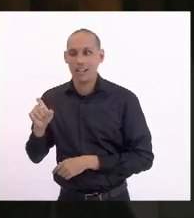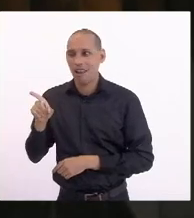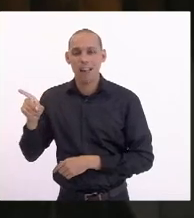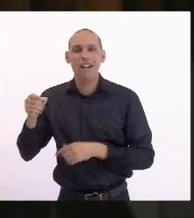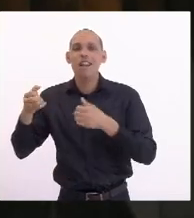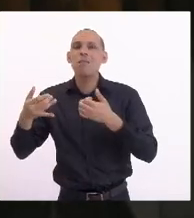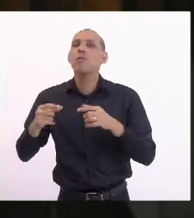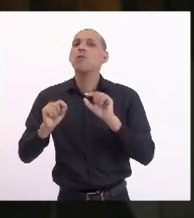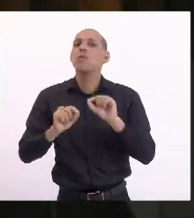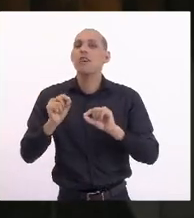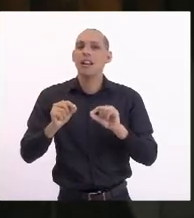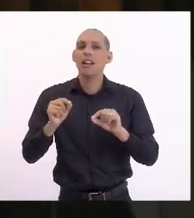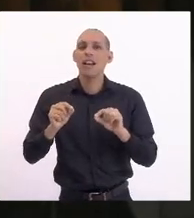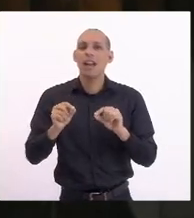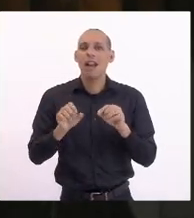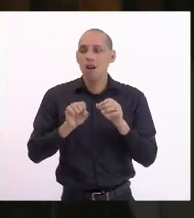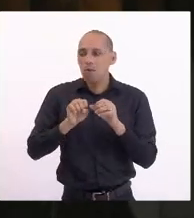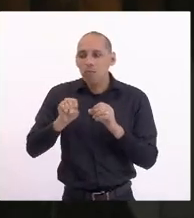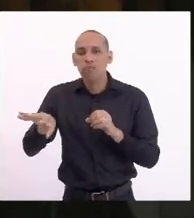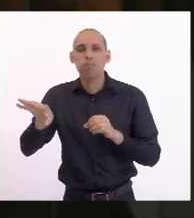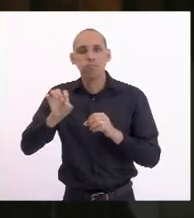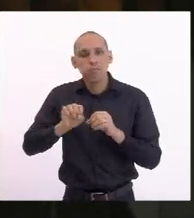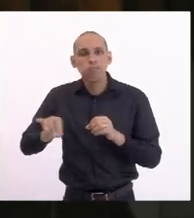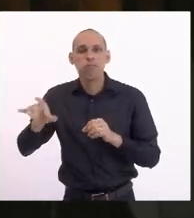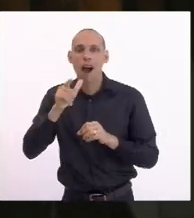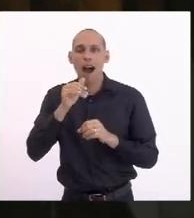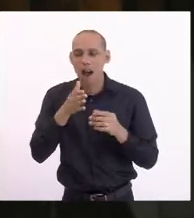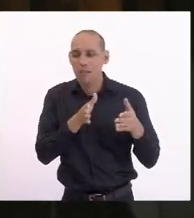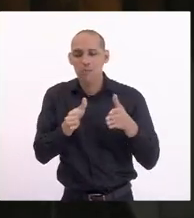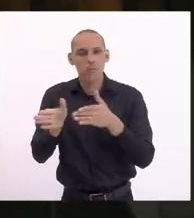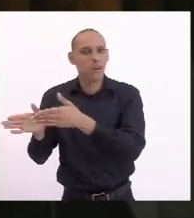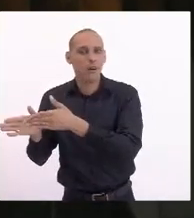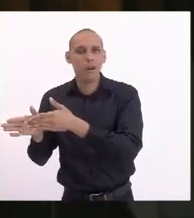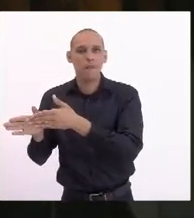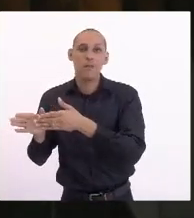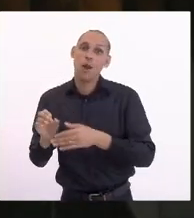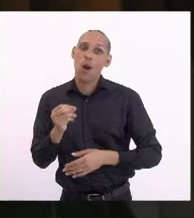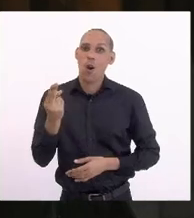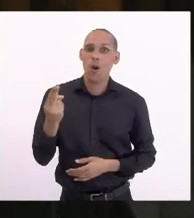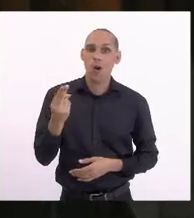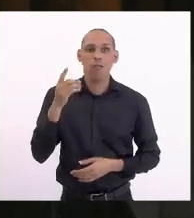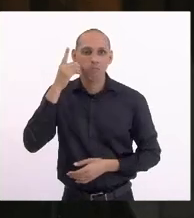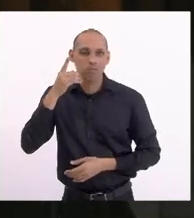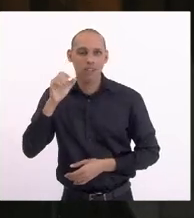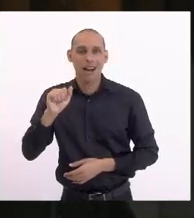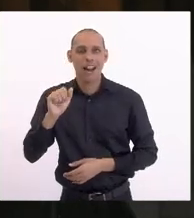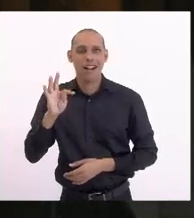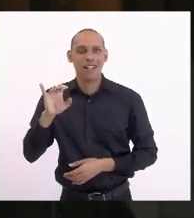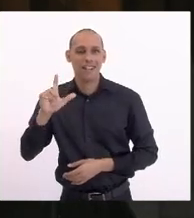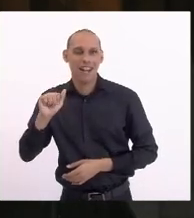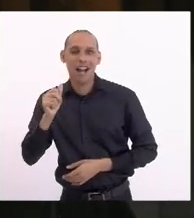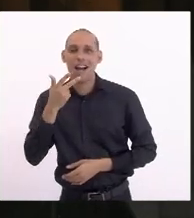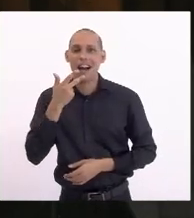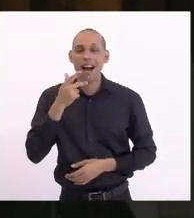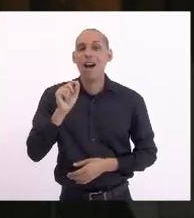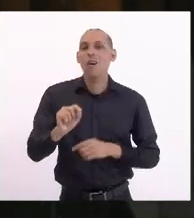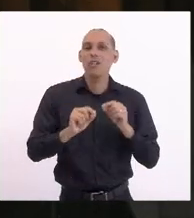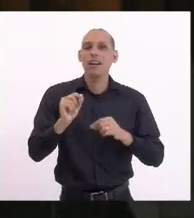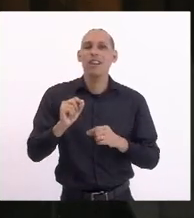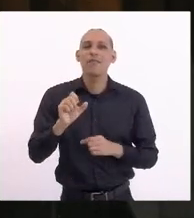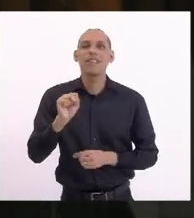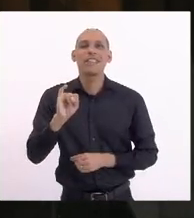Né? Ou então, na linguagem do deputado Átila Nunes, que é mais sofisticada, um